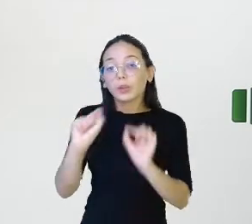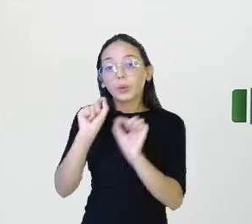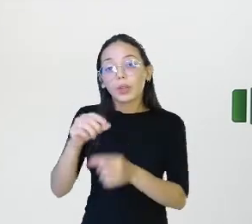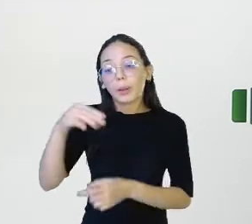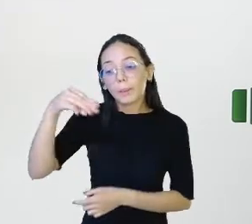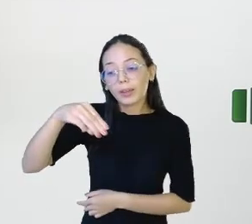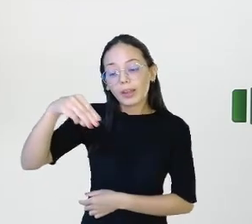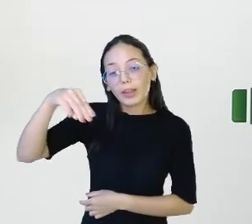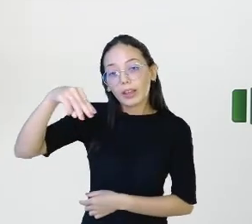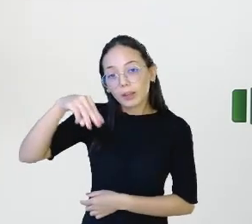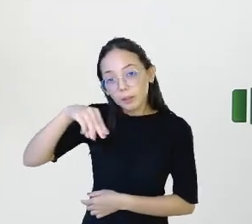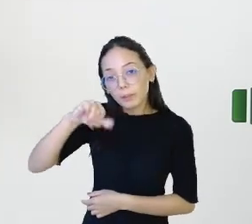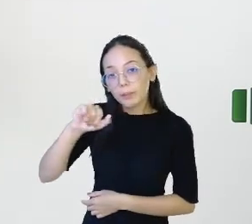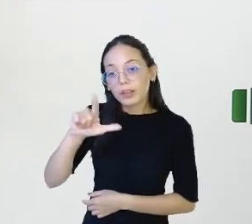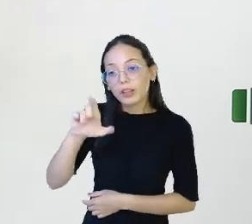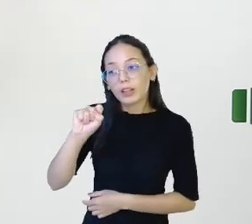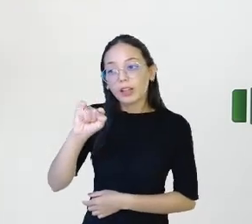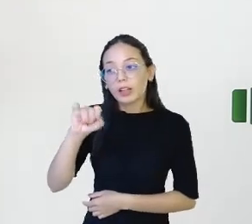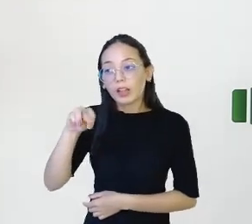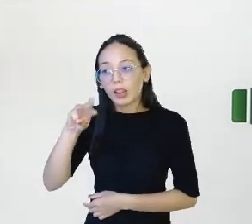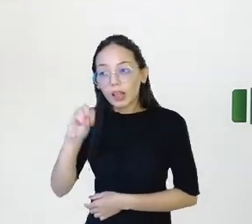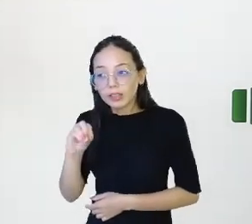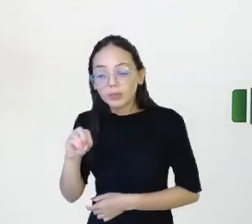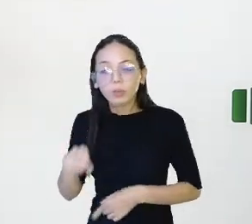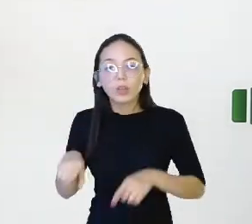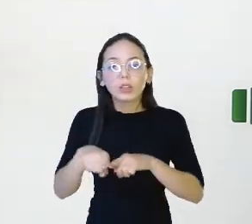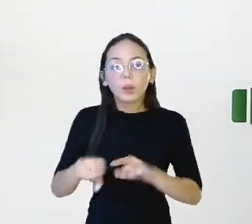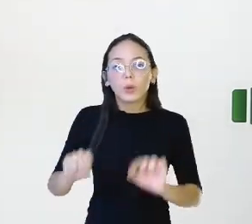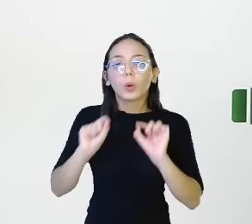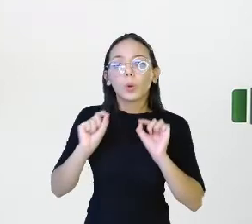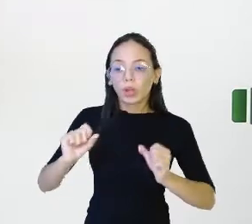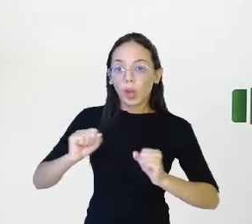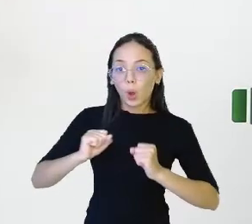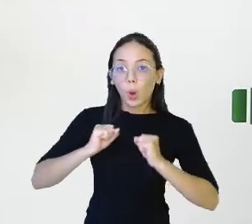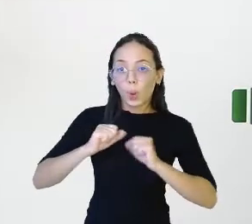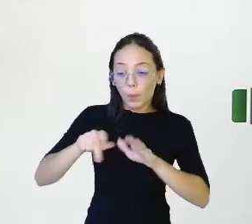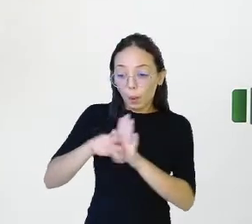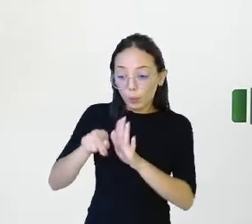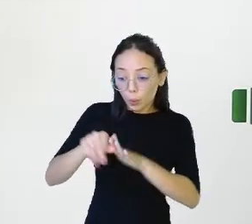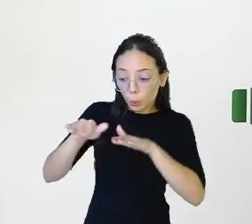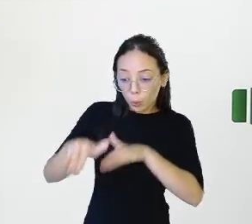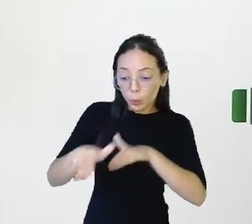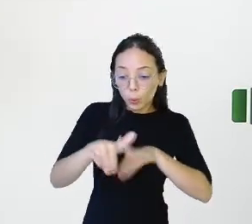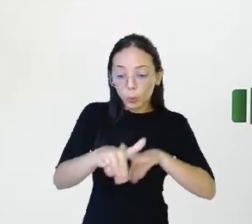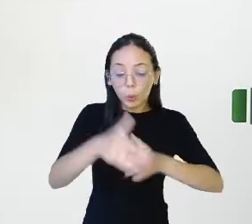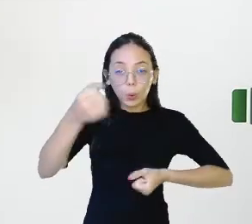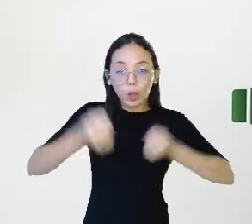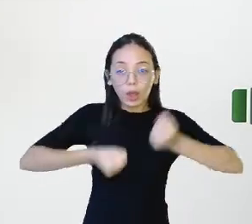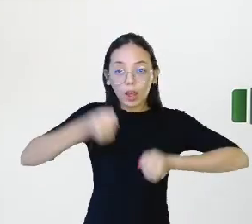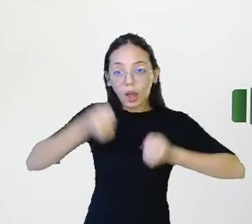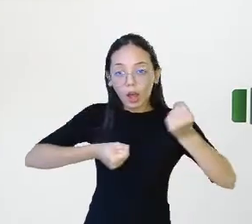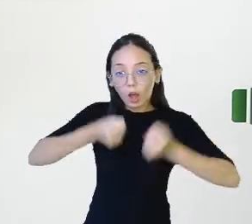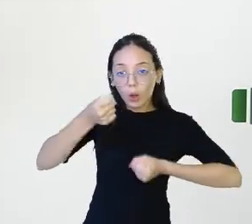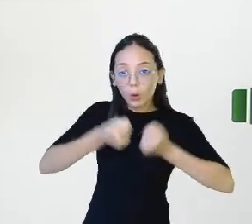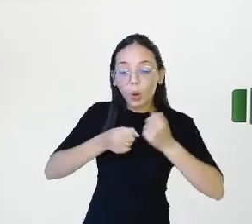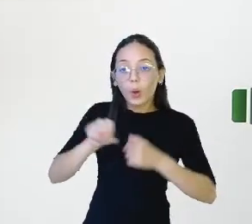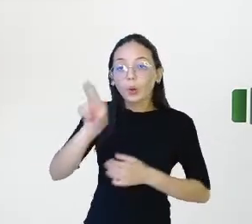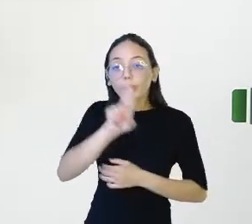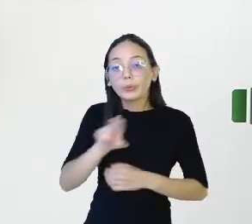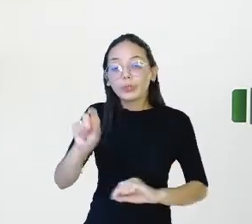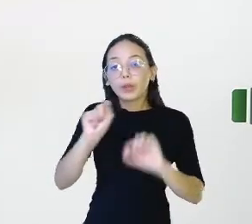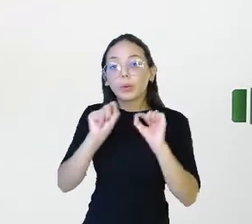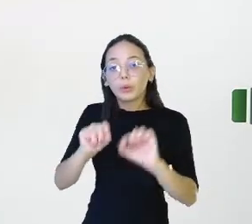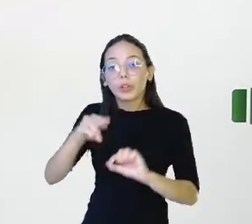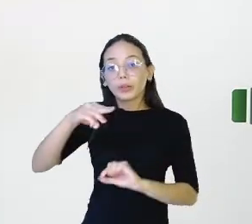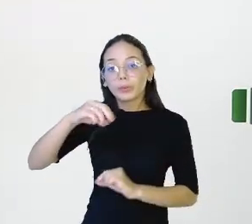milesimais. Assim como numa corrida automobilística. Normalmente eles usam as casas